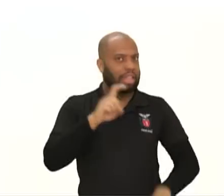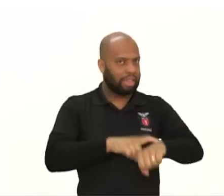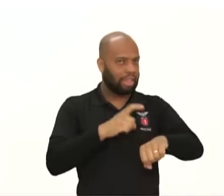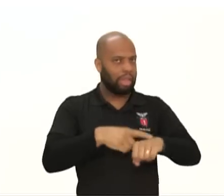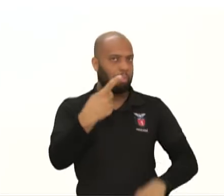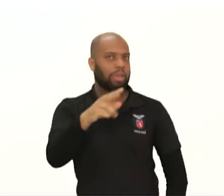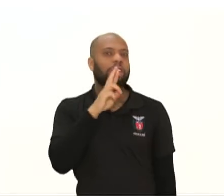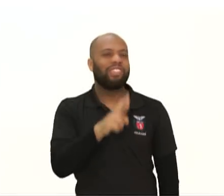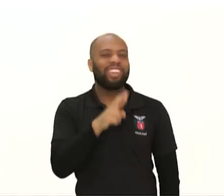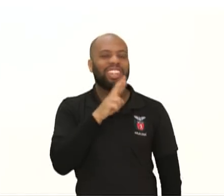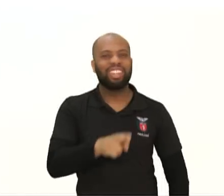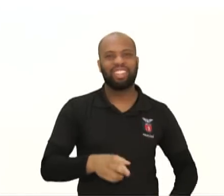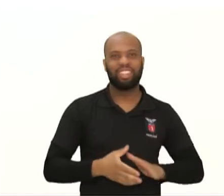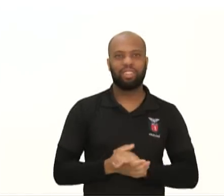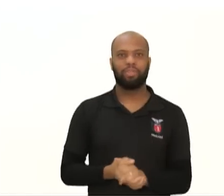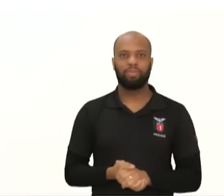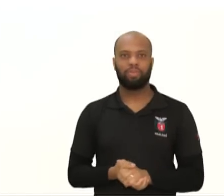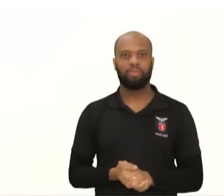Tempinho para vocês.